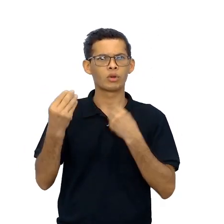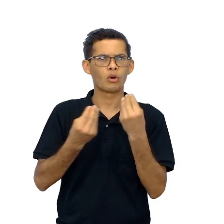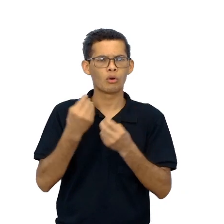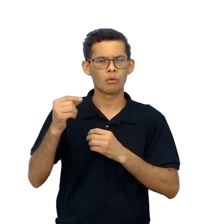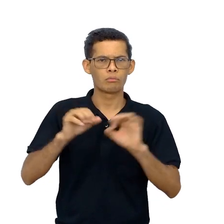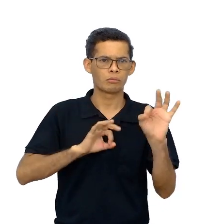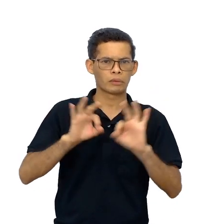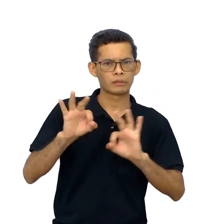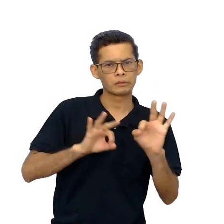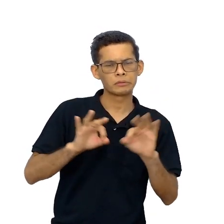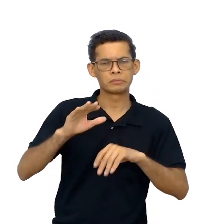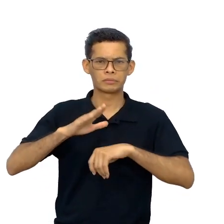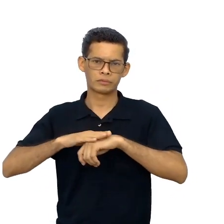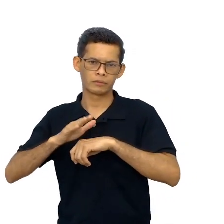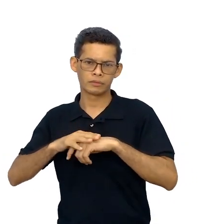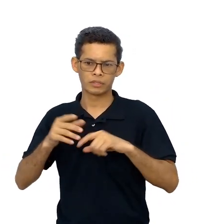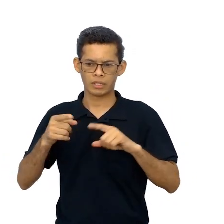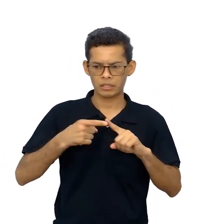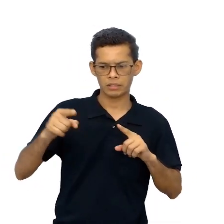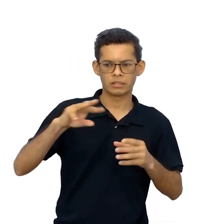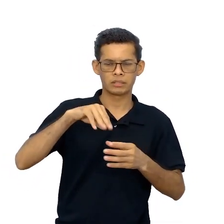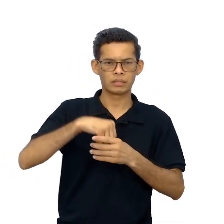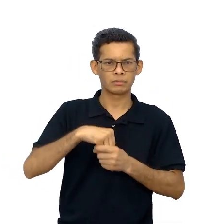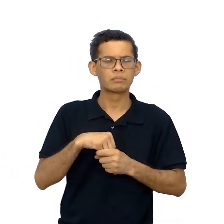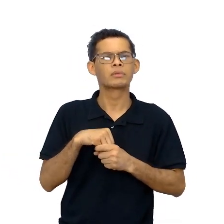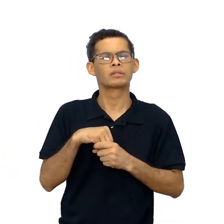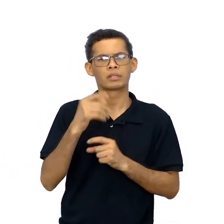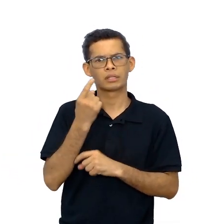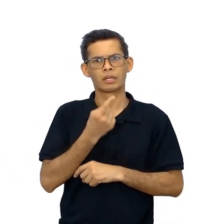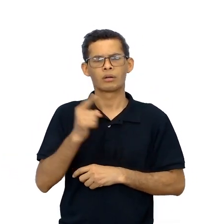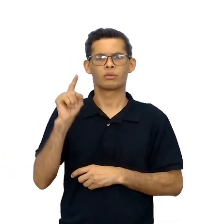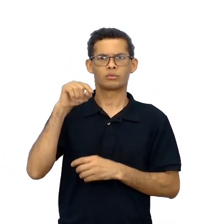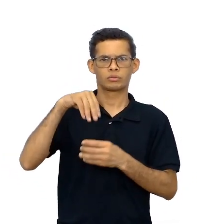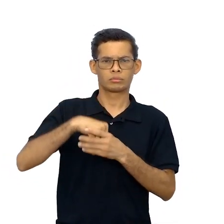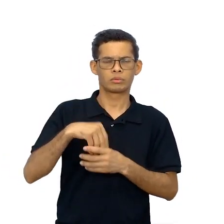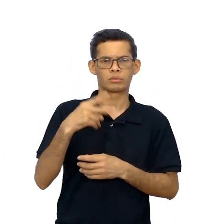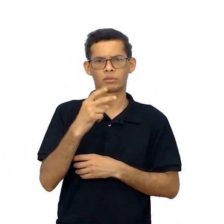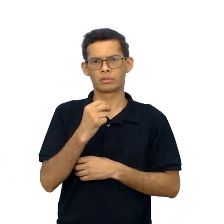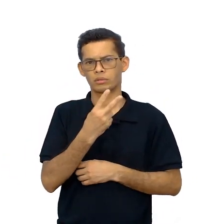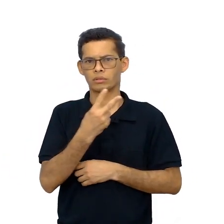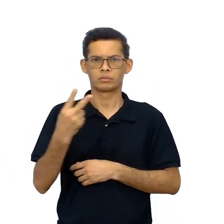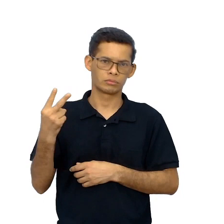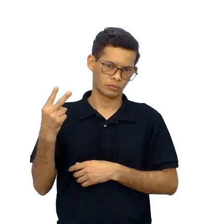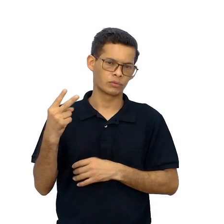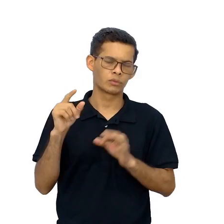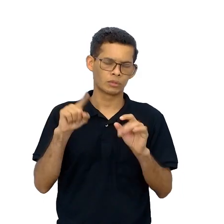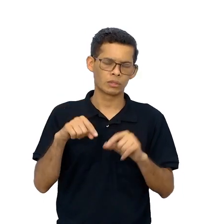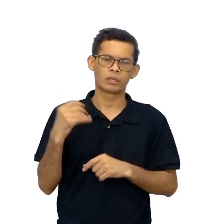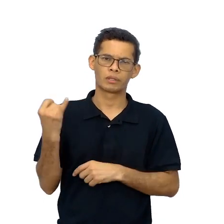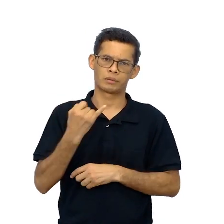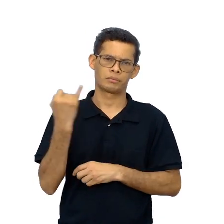dessa semana, que é a última desse ano letivo, né, de 2022, e que ela é de suma importância, né, para